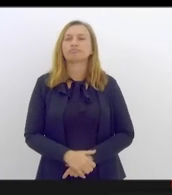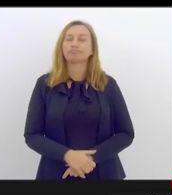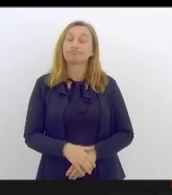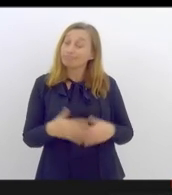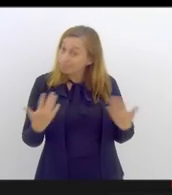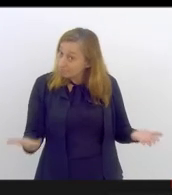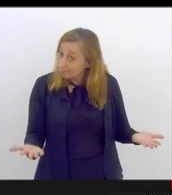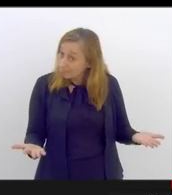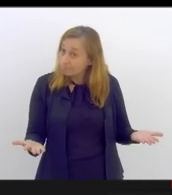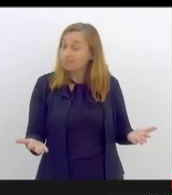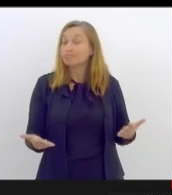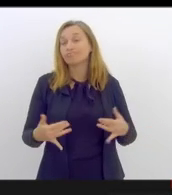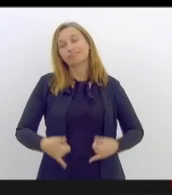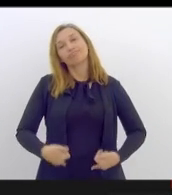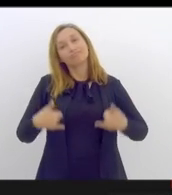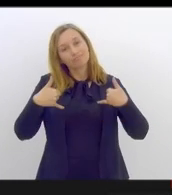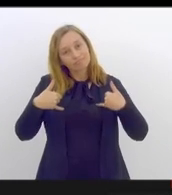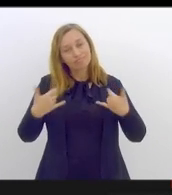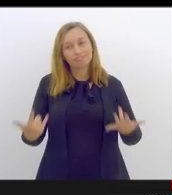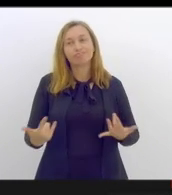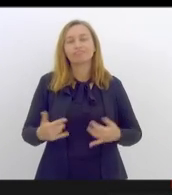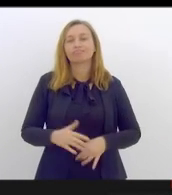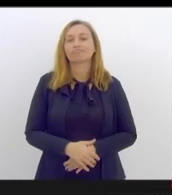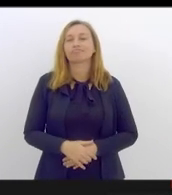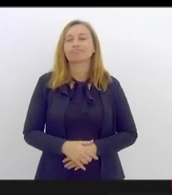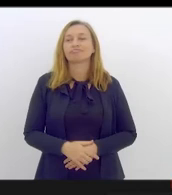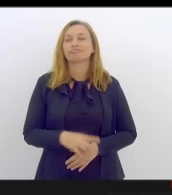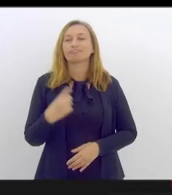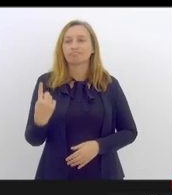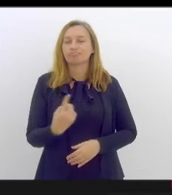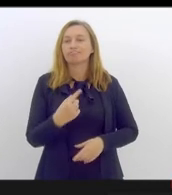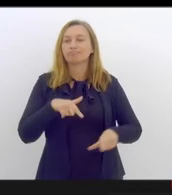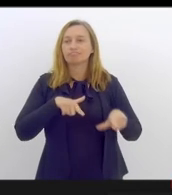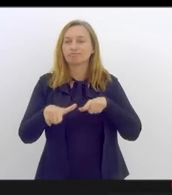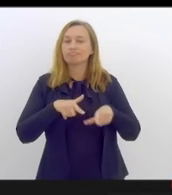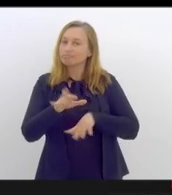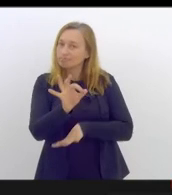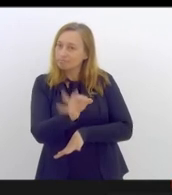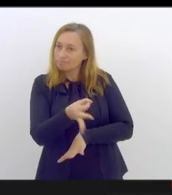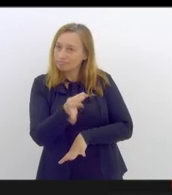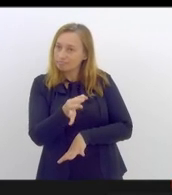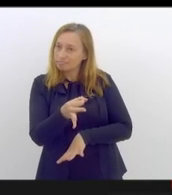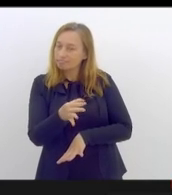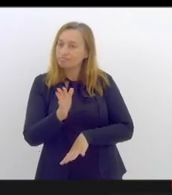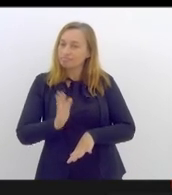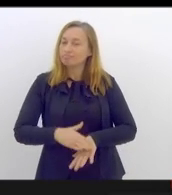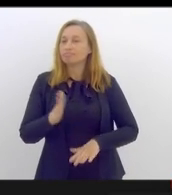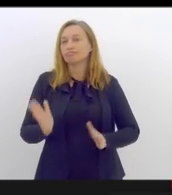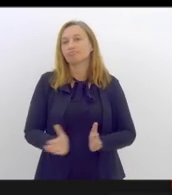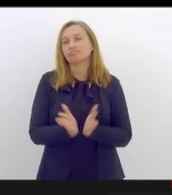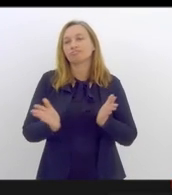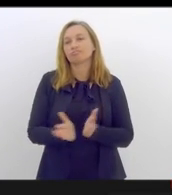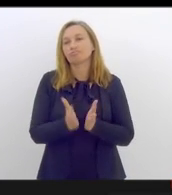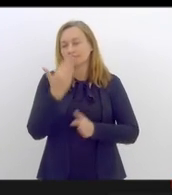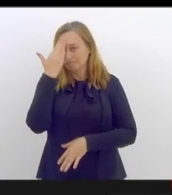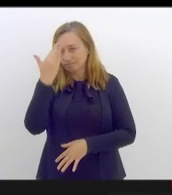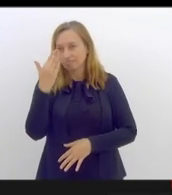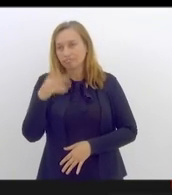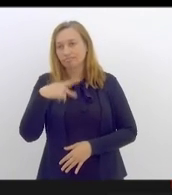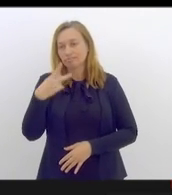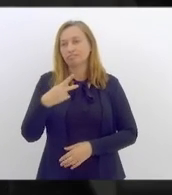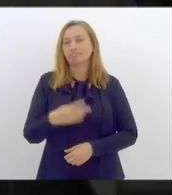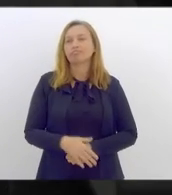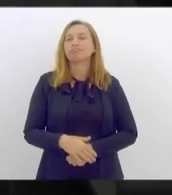Eu Fico orgulhoso de que nós estamos trabalhando também parece que são os mais necessitados obrigado pela